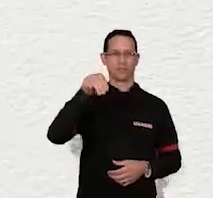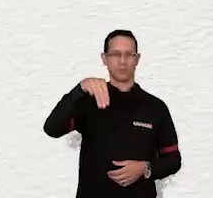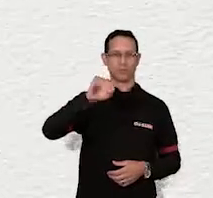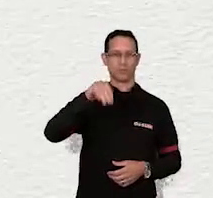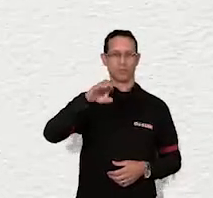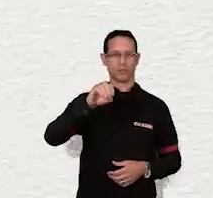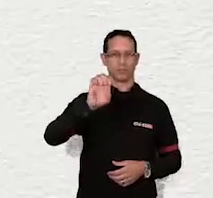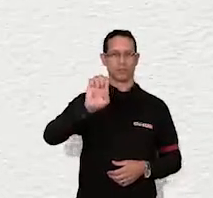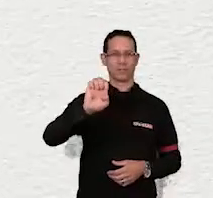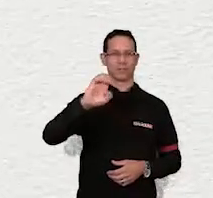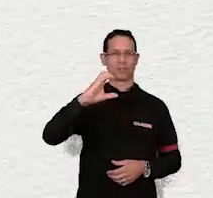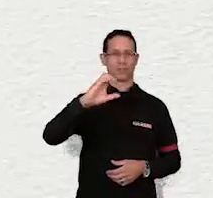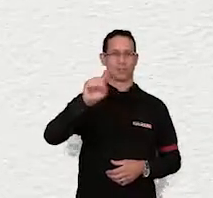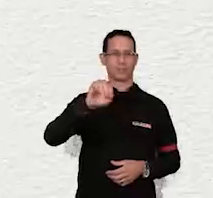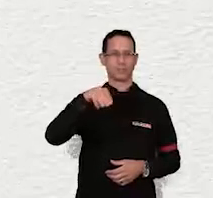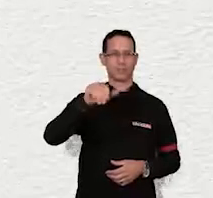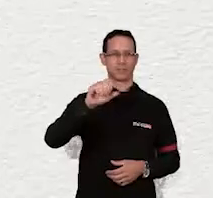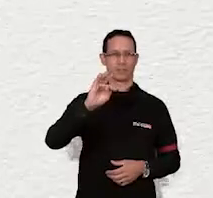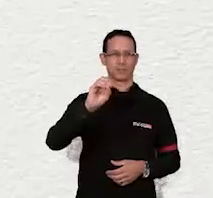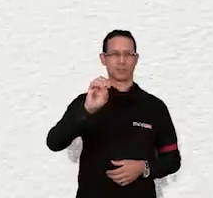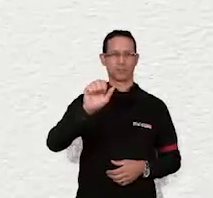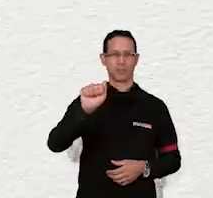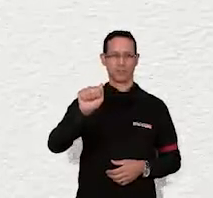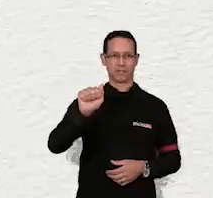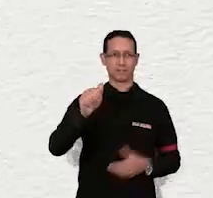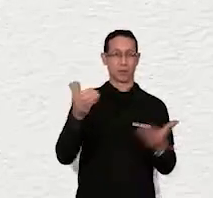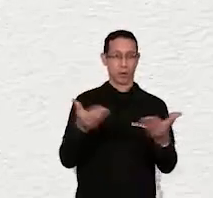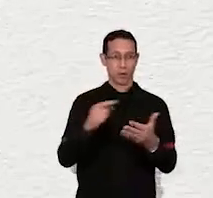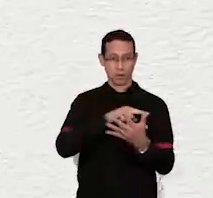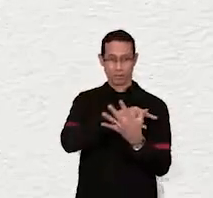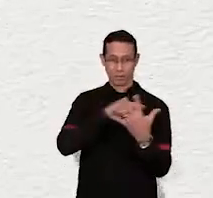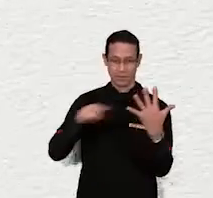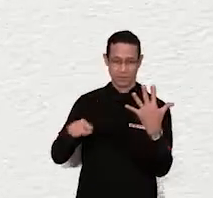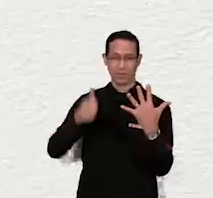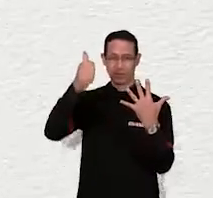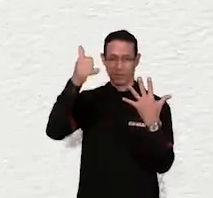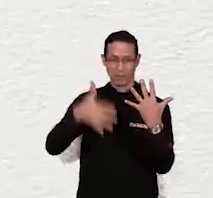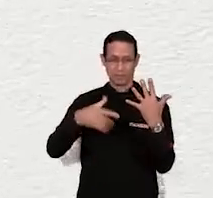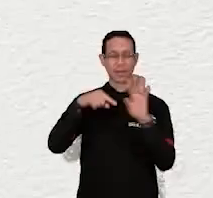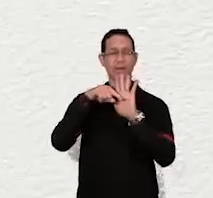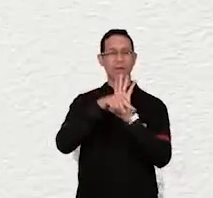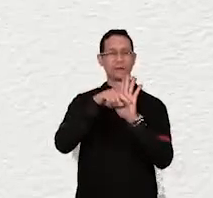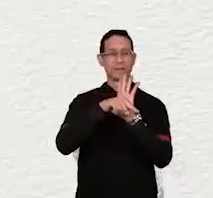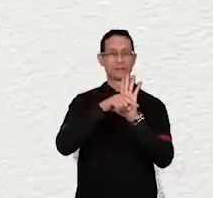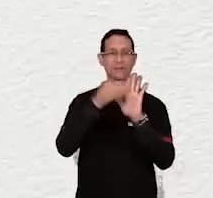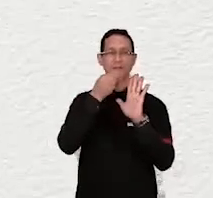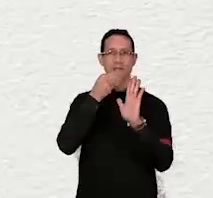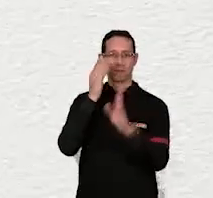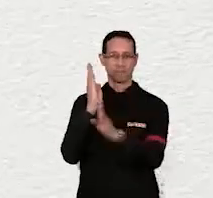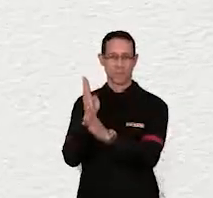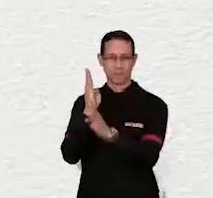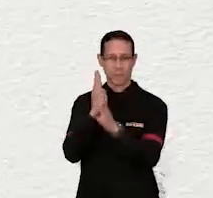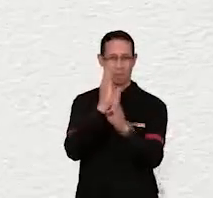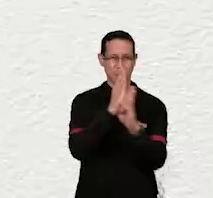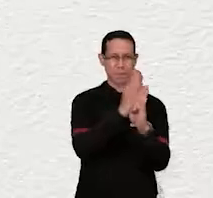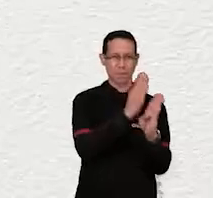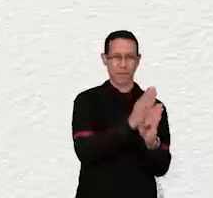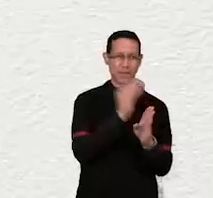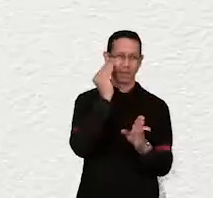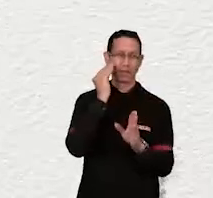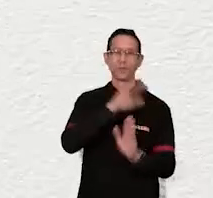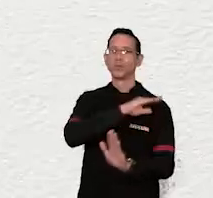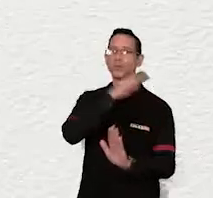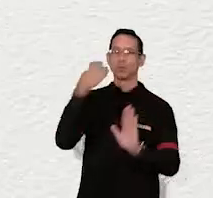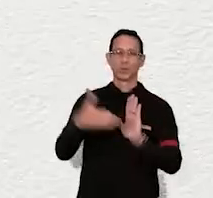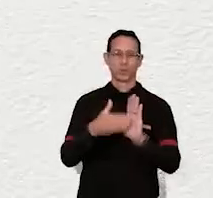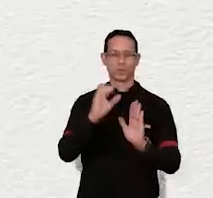falar basicamente de 5 modalidades de exame que a gente utiliza para investigar todas